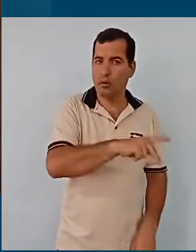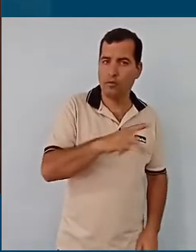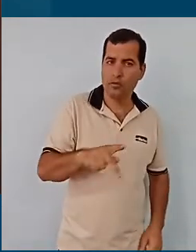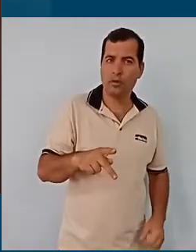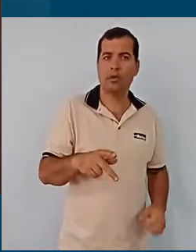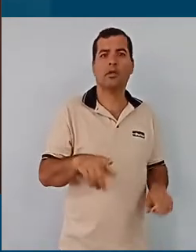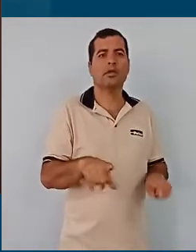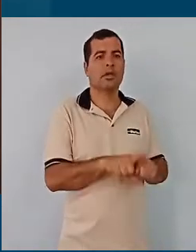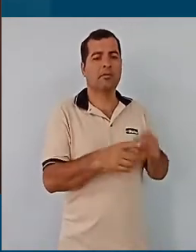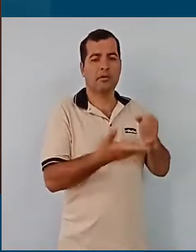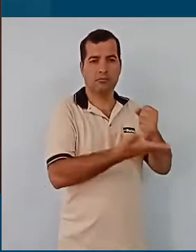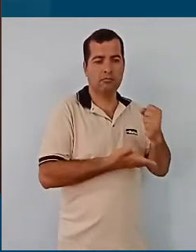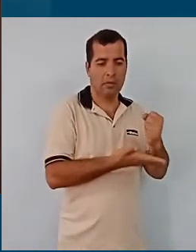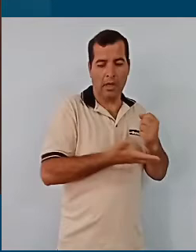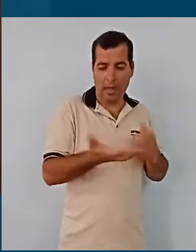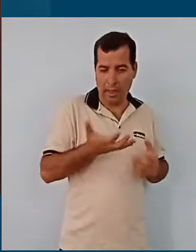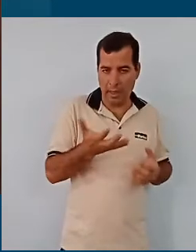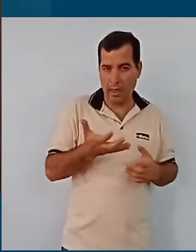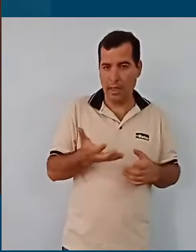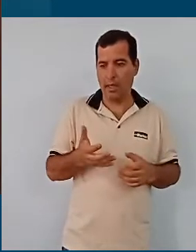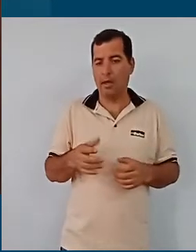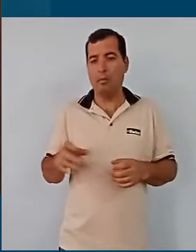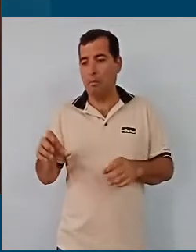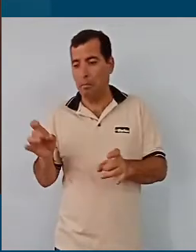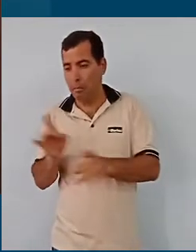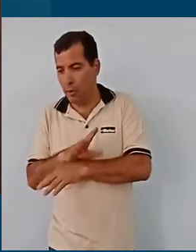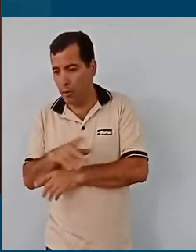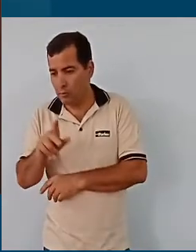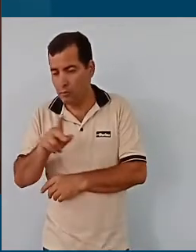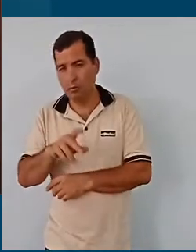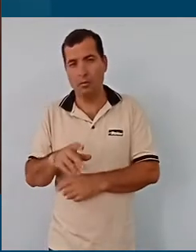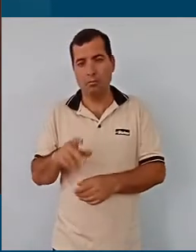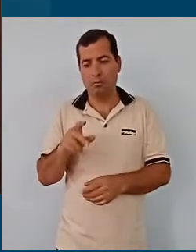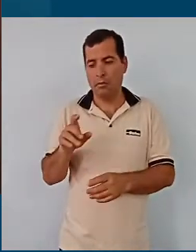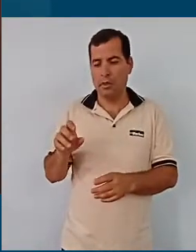não devem esperar que as crianças venham da educação infantil